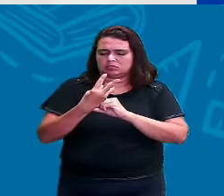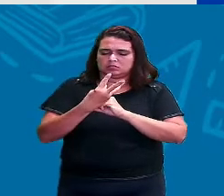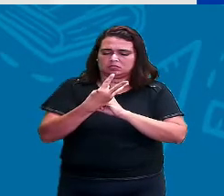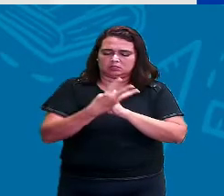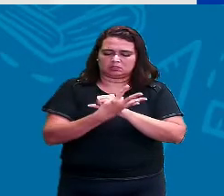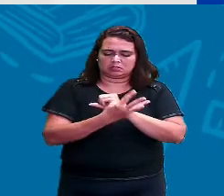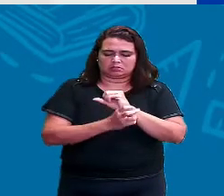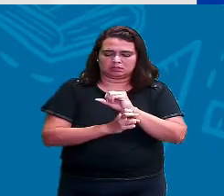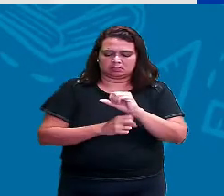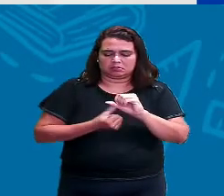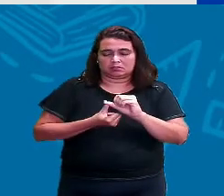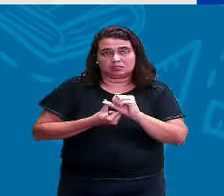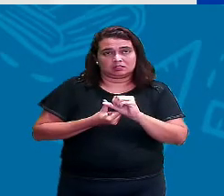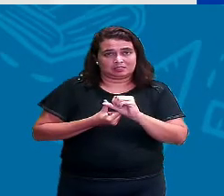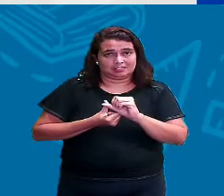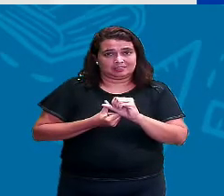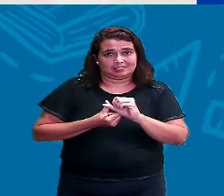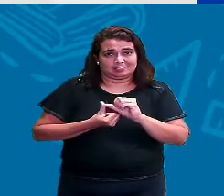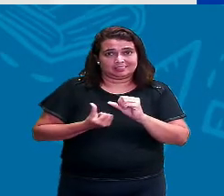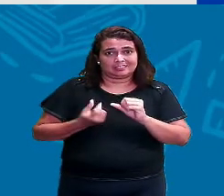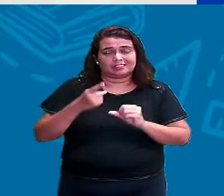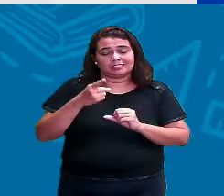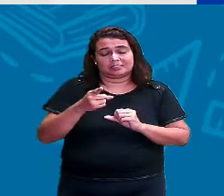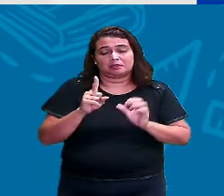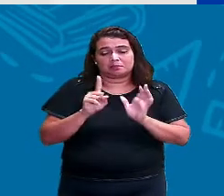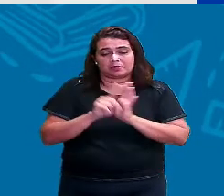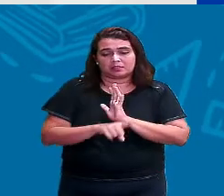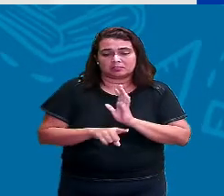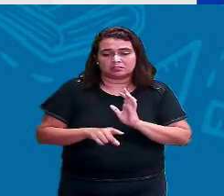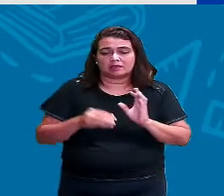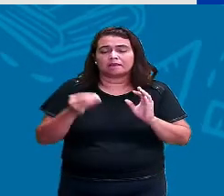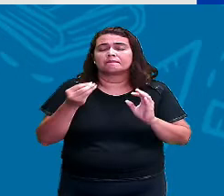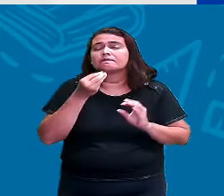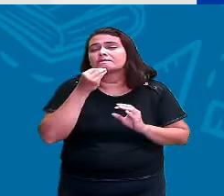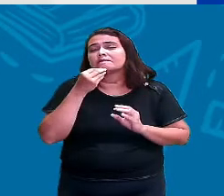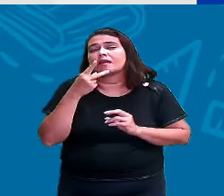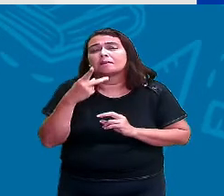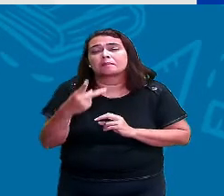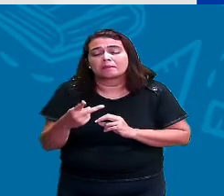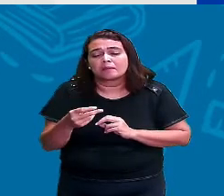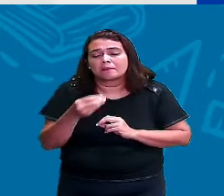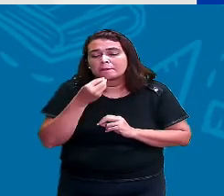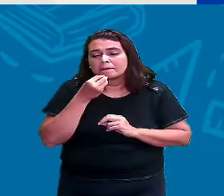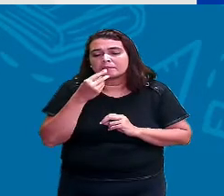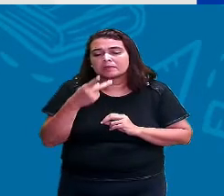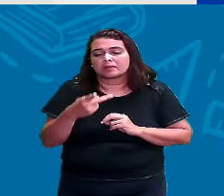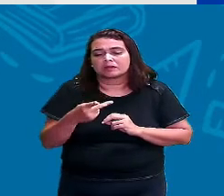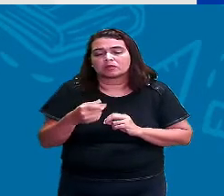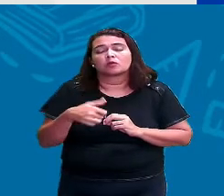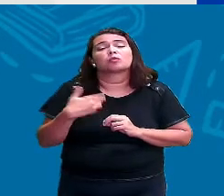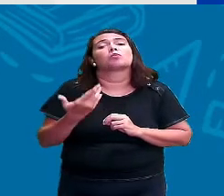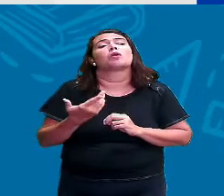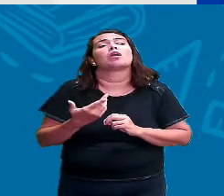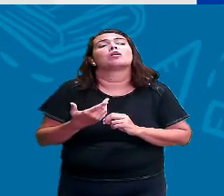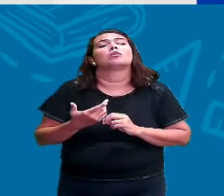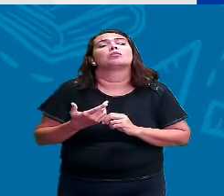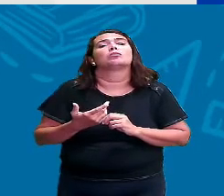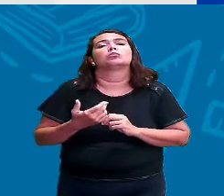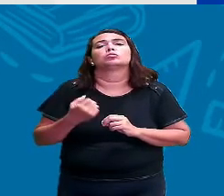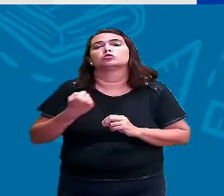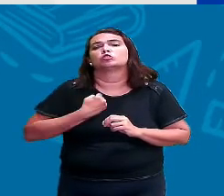5, 6. Então, qual seria a possibilidade, a probabilidade de sair um número